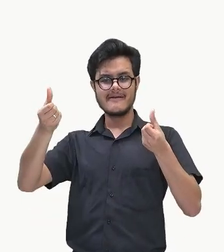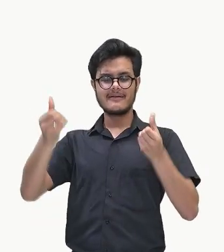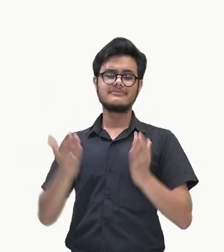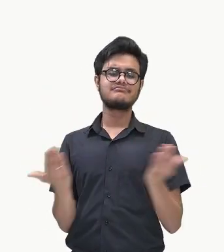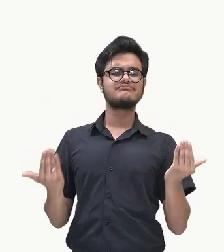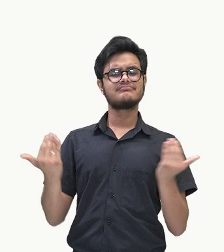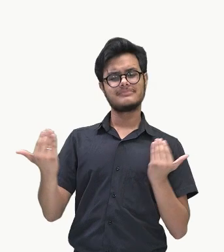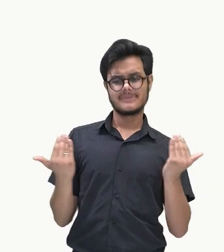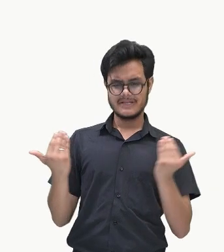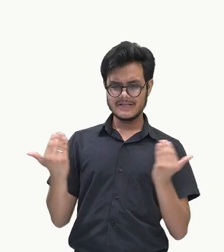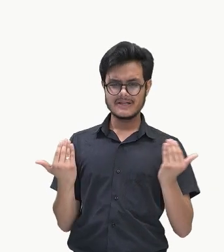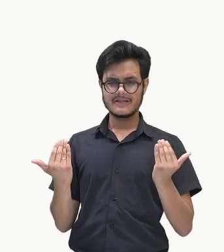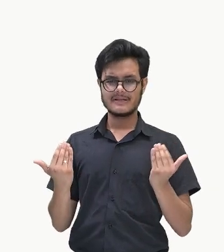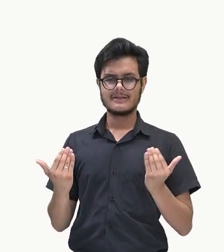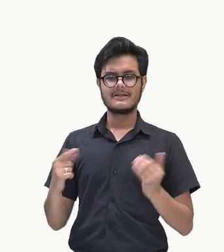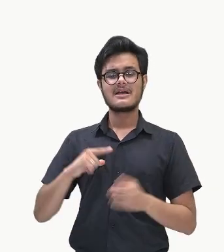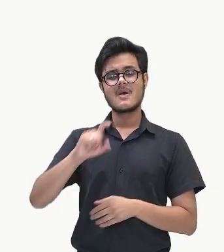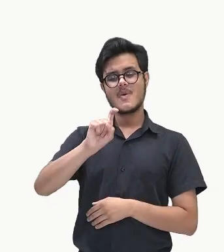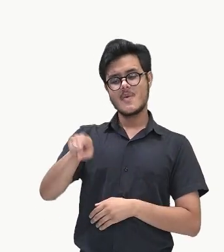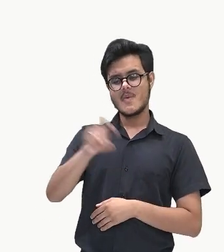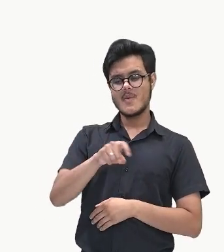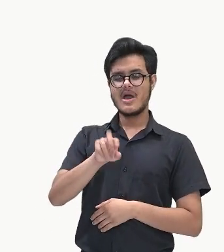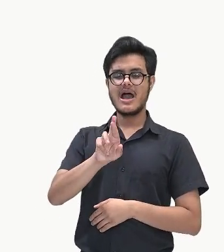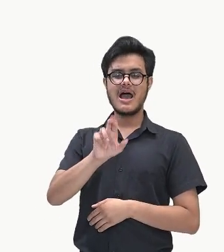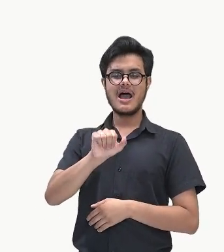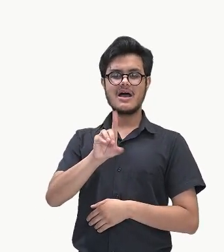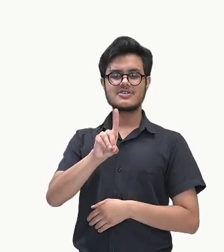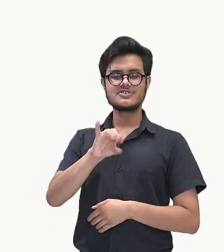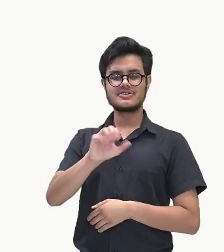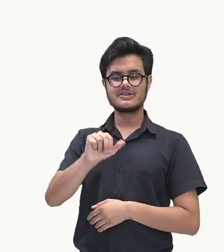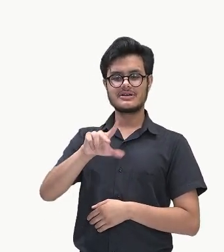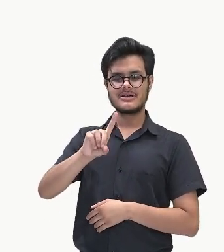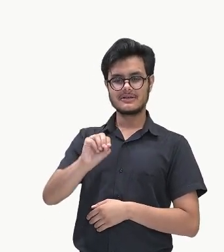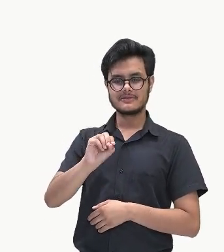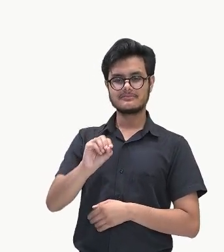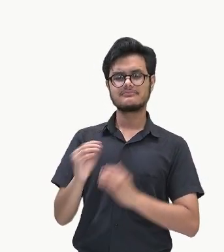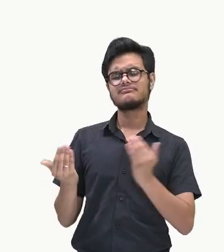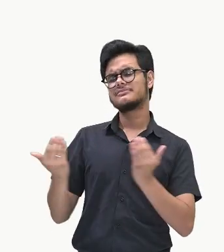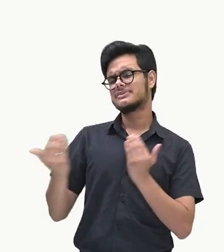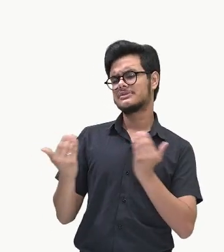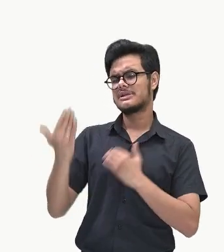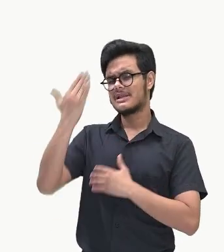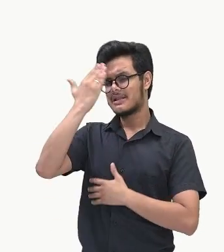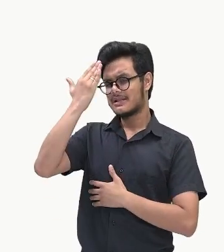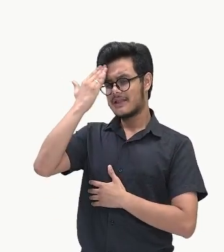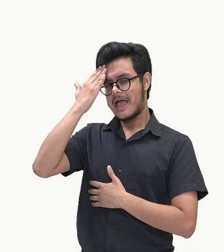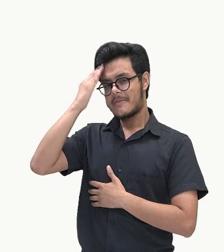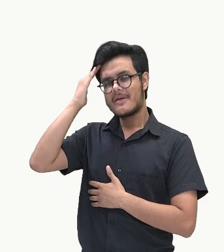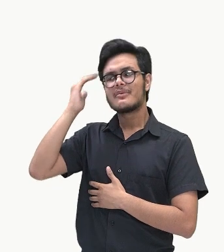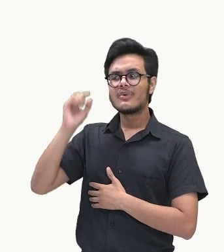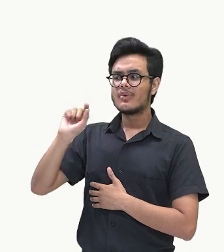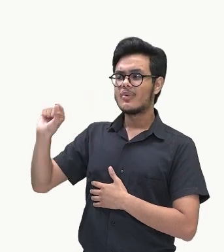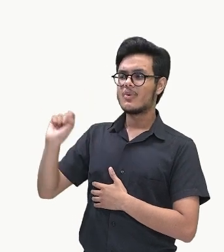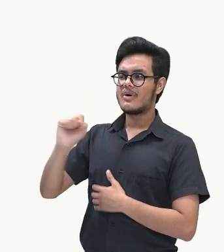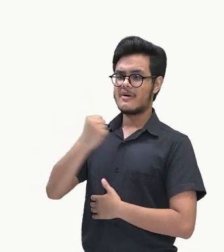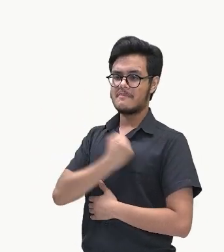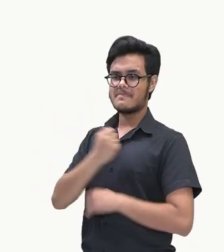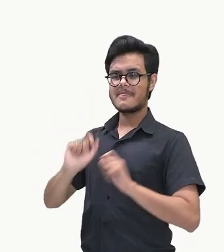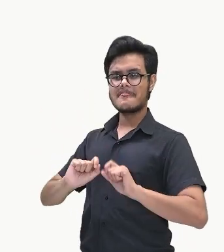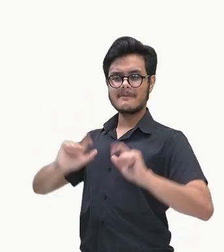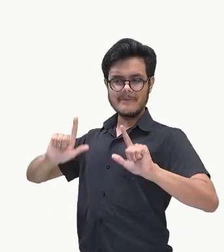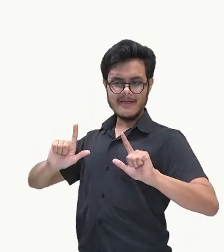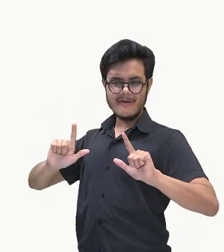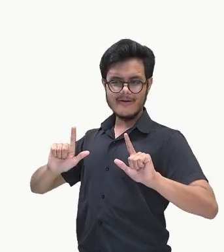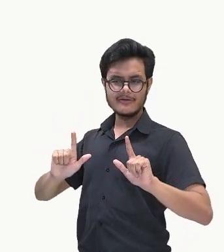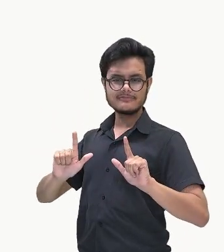nosso radicando. E aí, de acordo com a nossa comparação, o maior